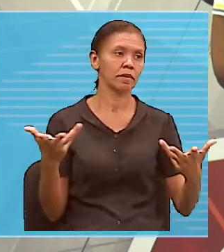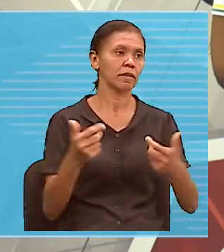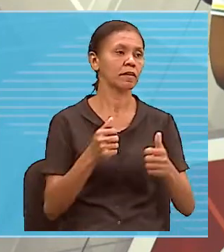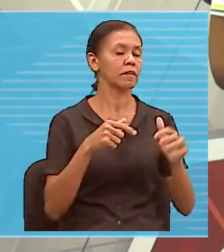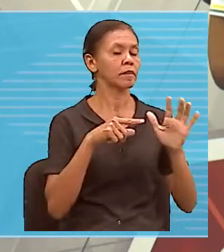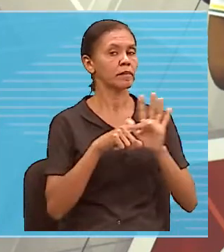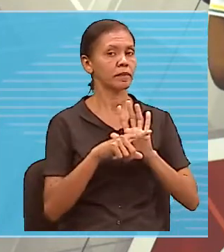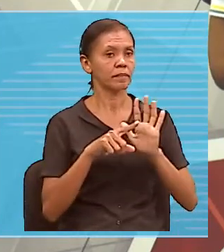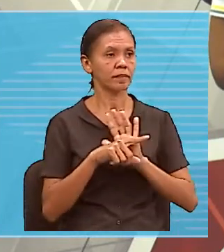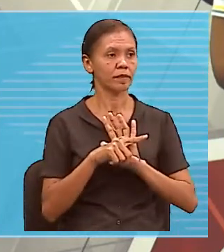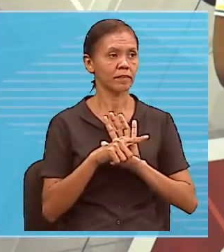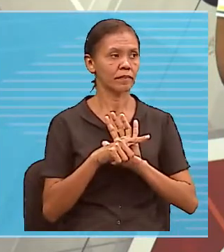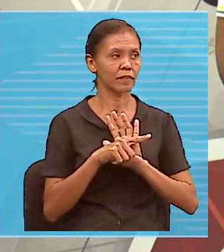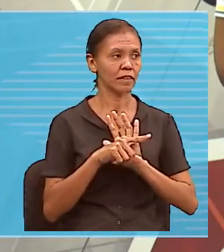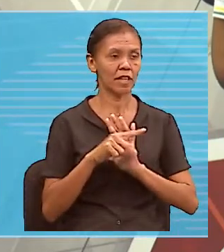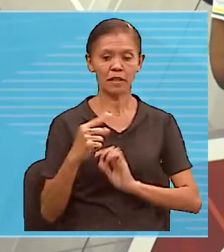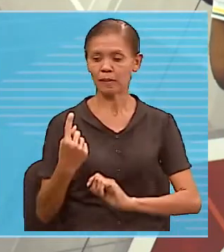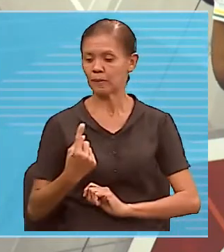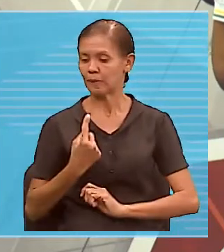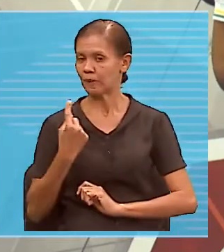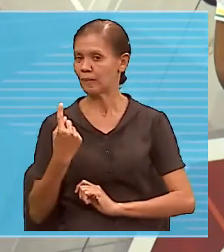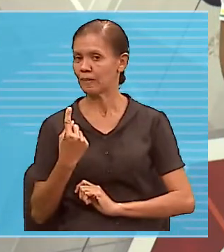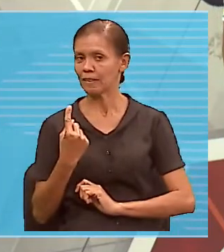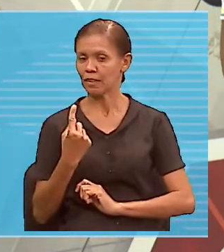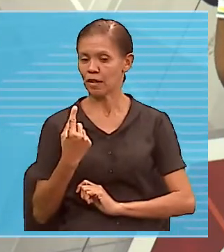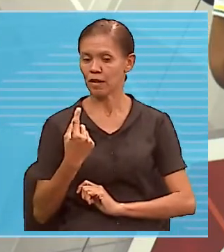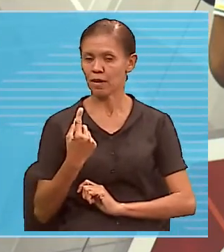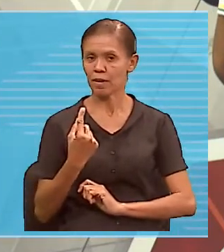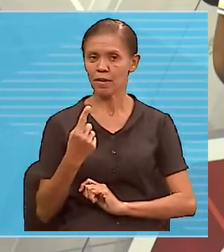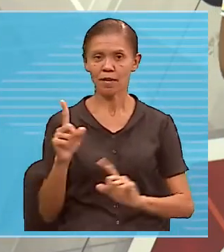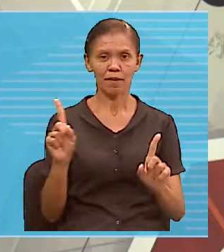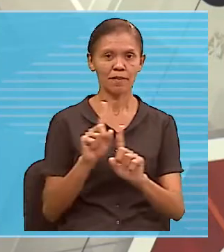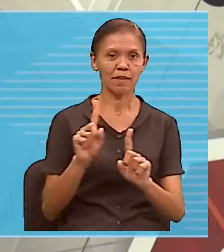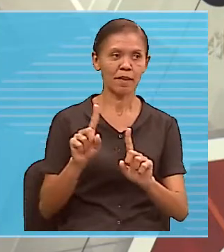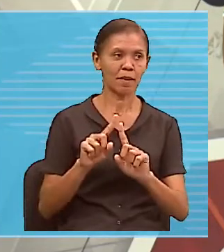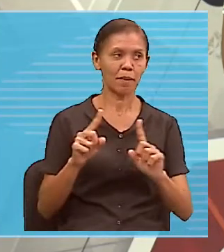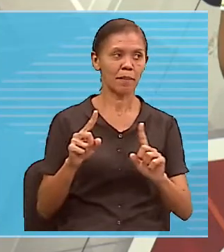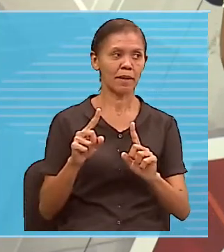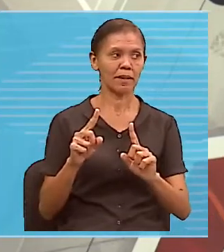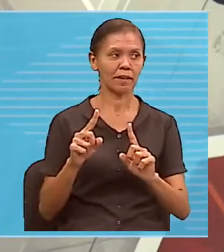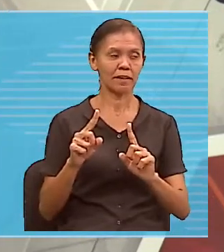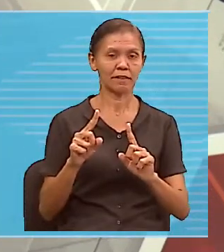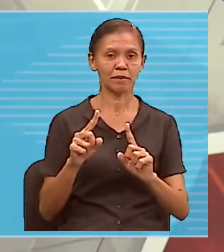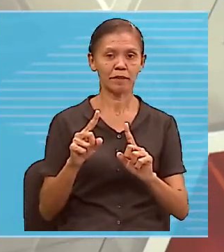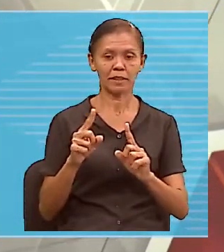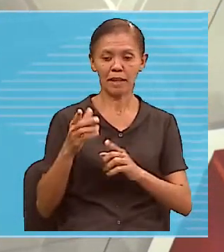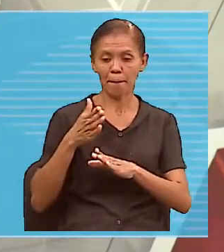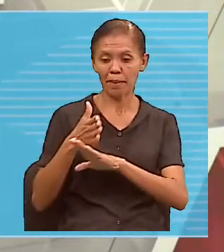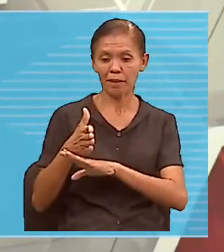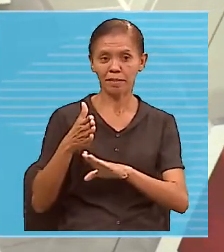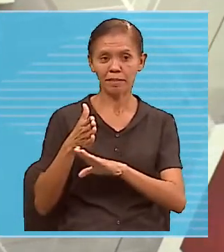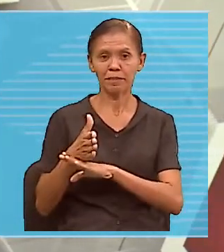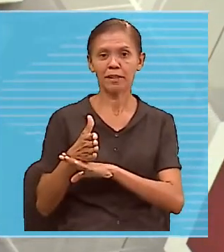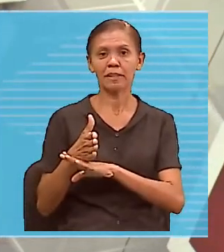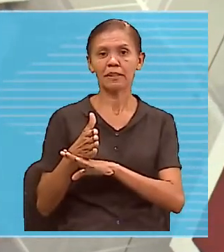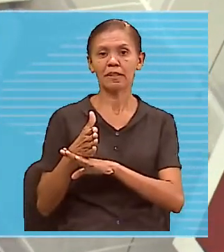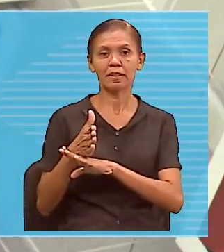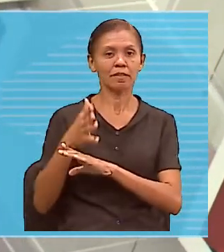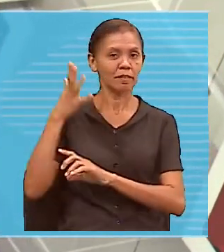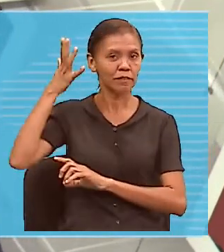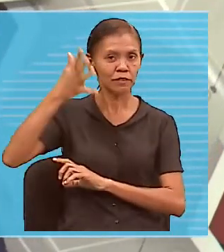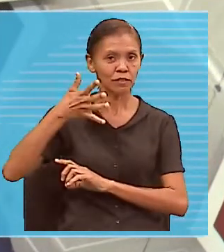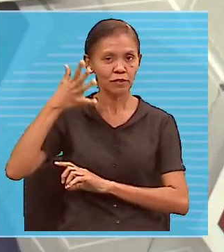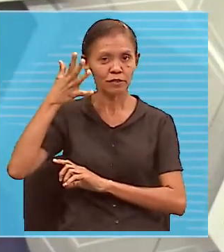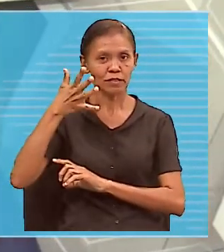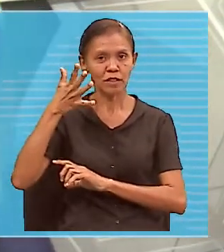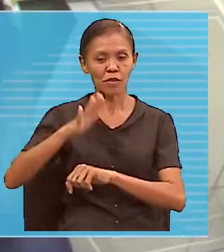E você não veio sozinho hoje, né, Jaciel? Para comentar sobre um assunto gostoso, que é protagonismo, eu trouxe uma